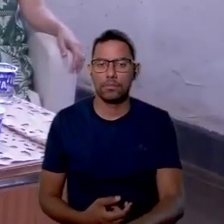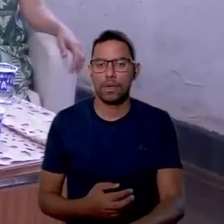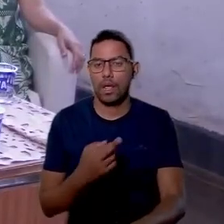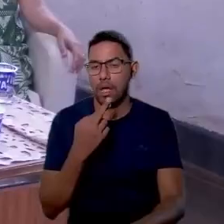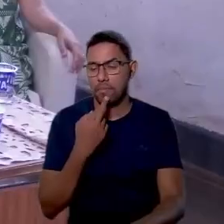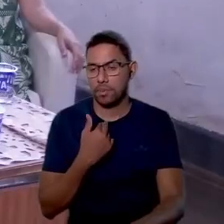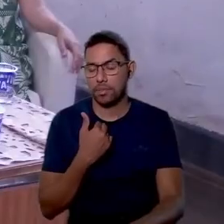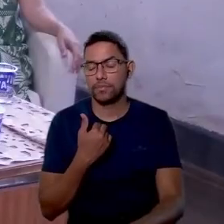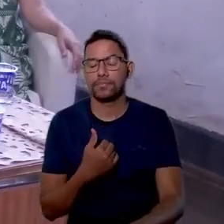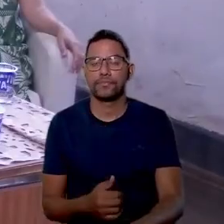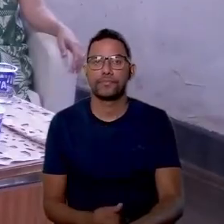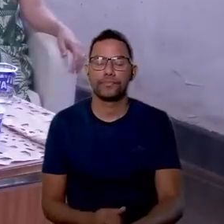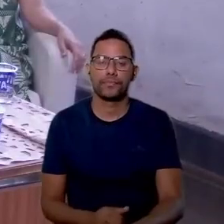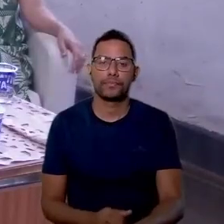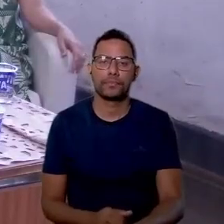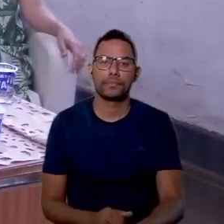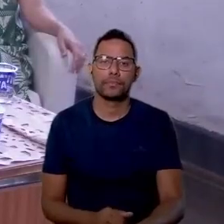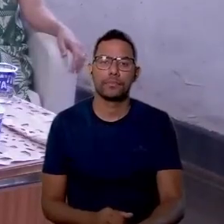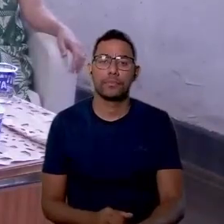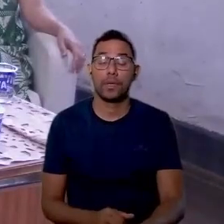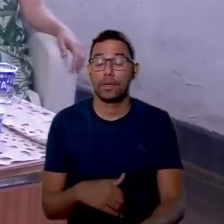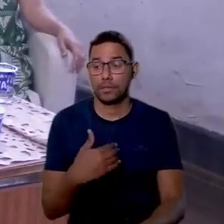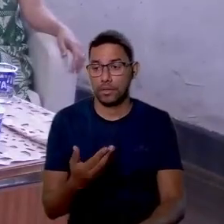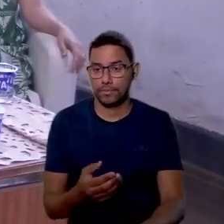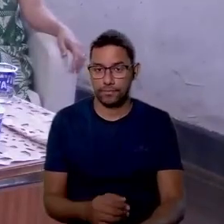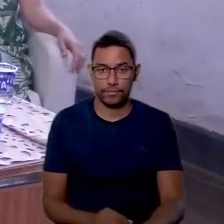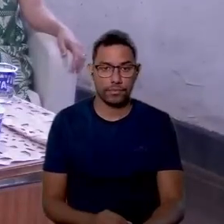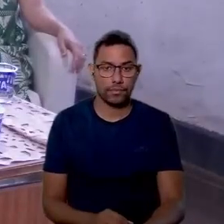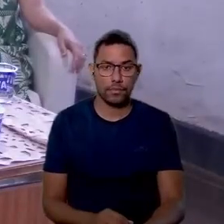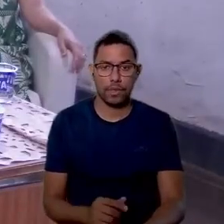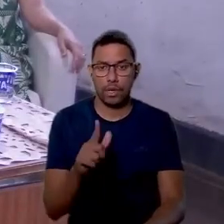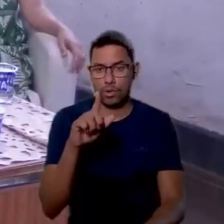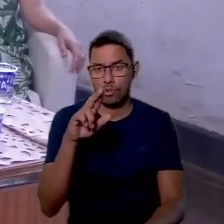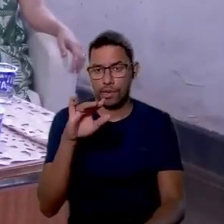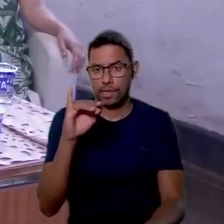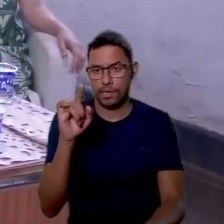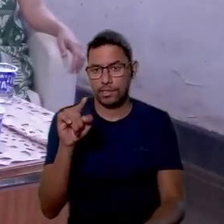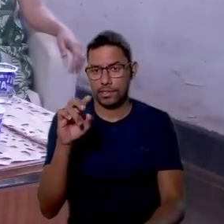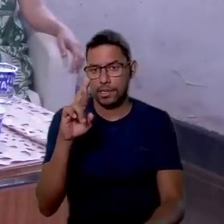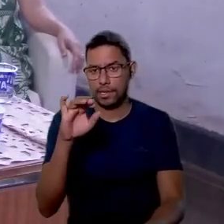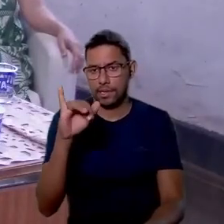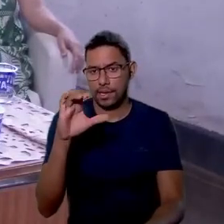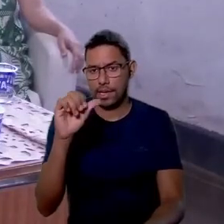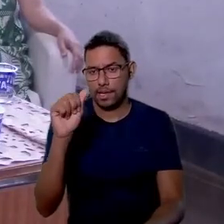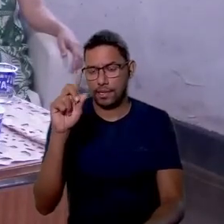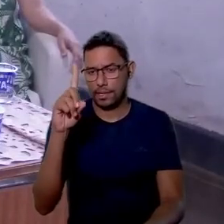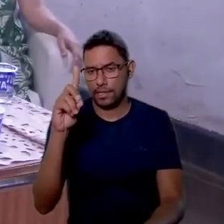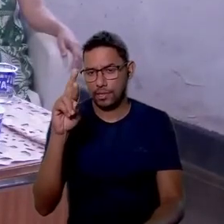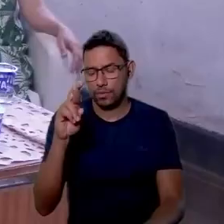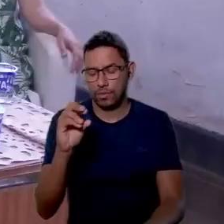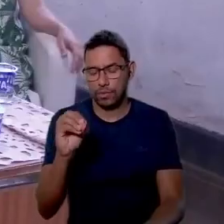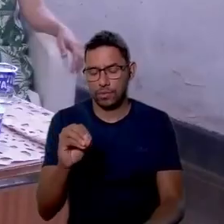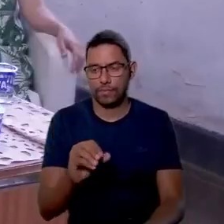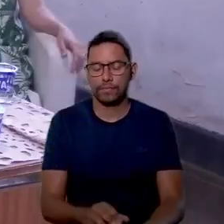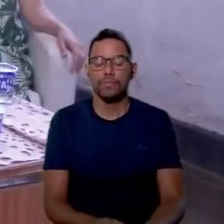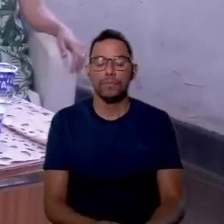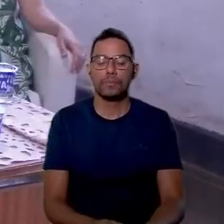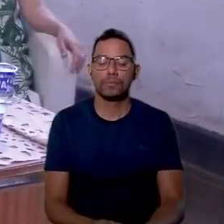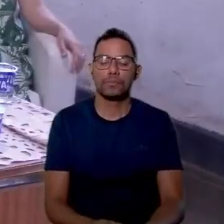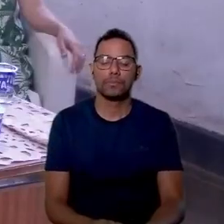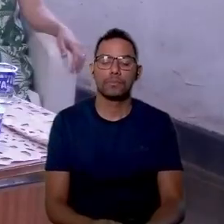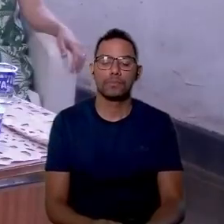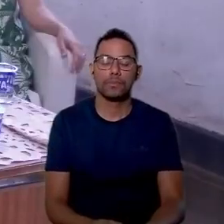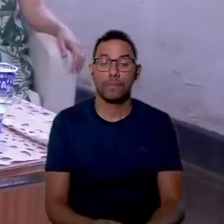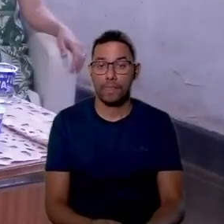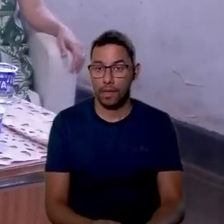refratário ao que eu estava dizendo, e aí eu peguei o seguinte, eu disse, olha, Luiz Ricardo, o nome dele. Eu disse, eu vou